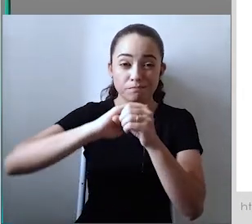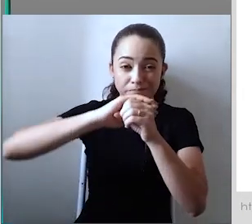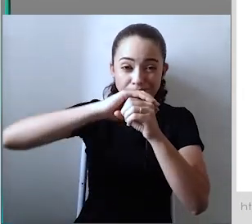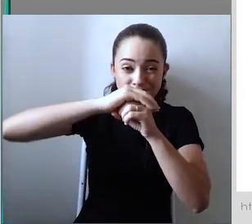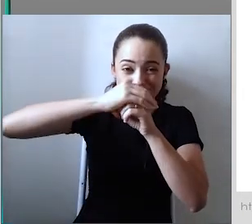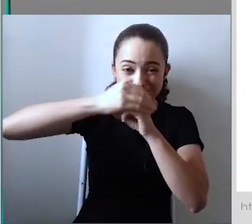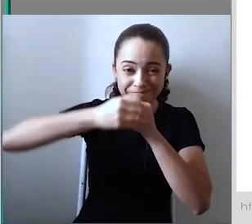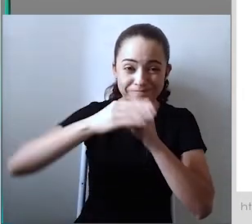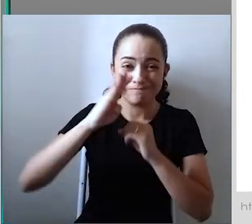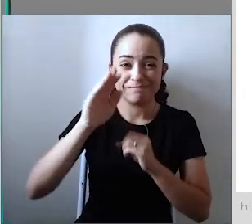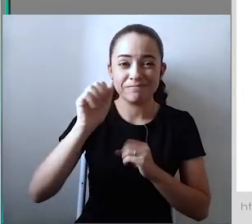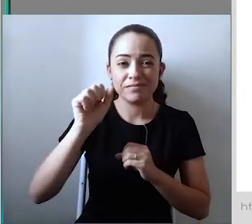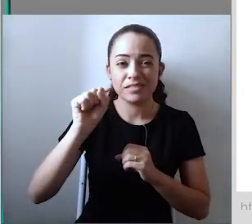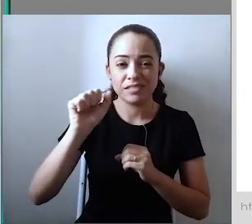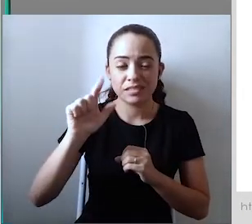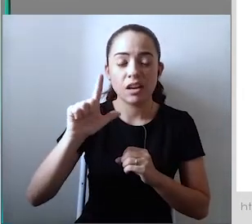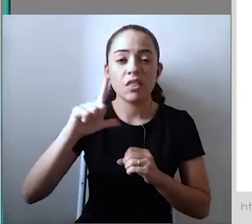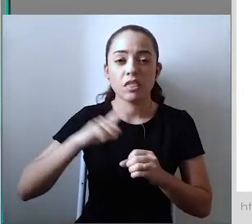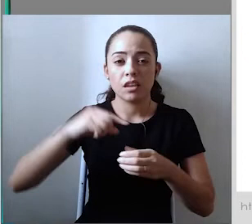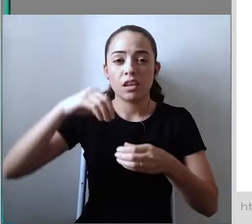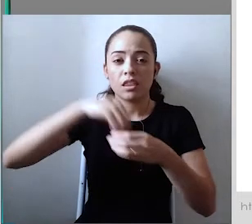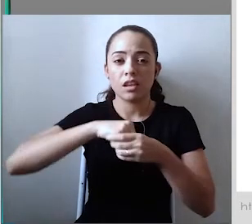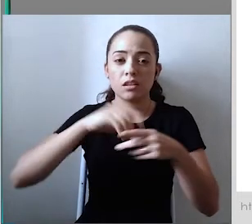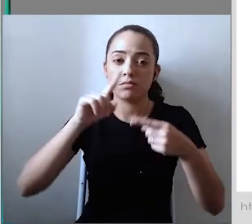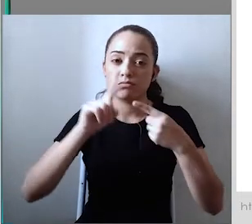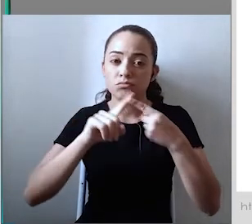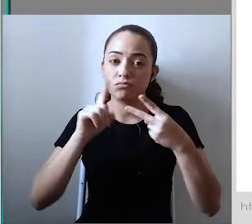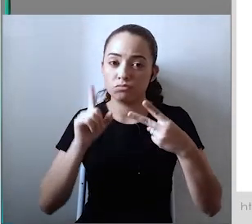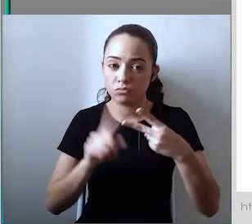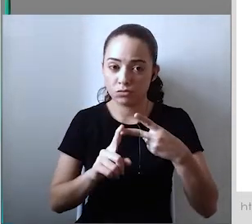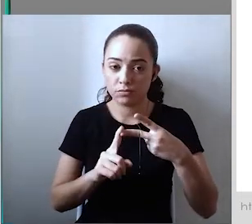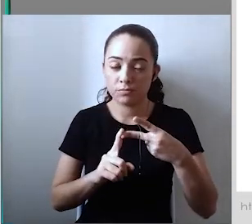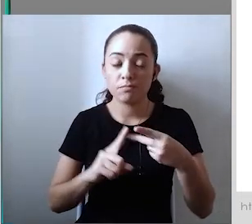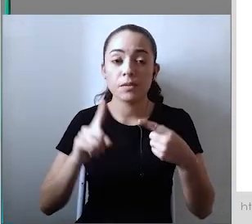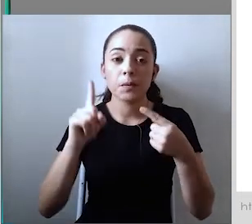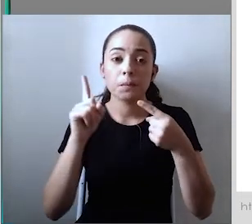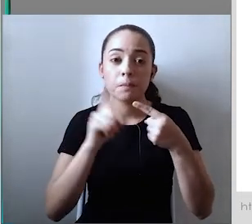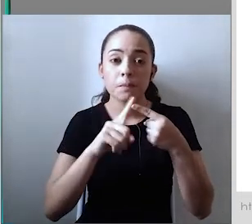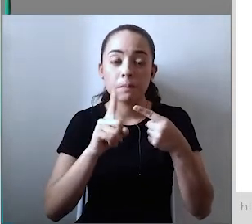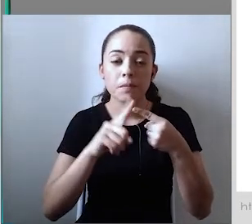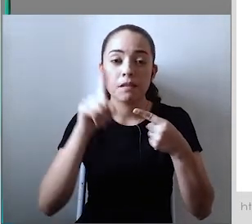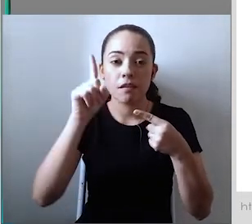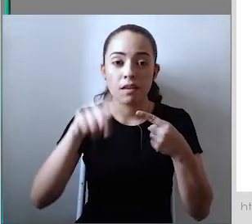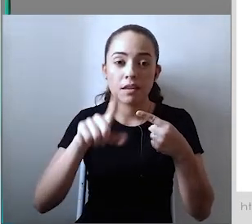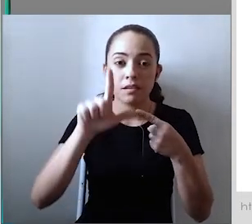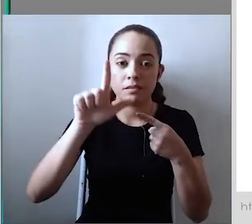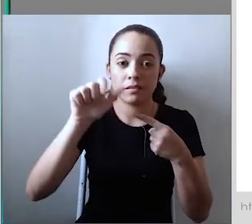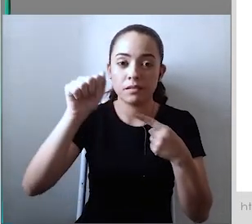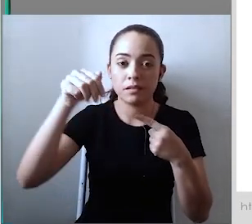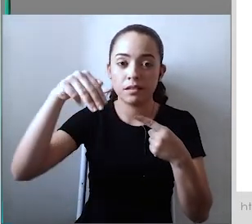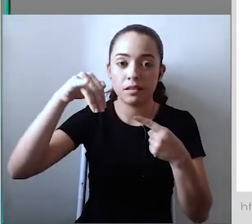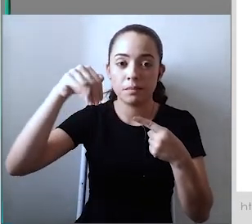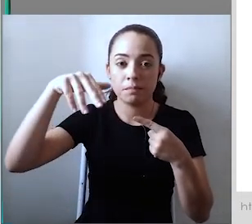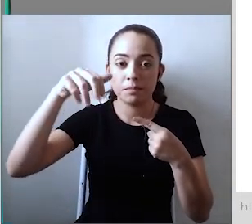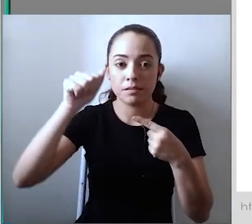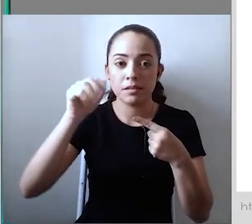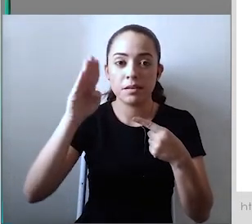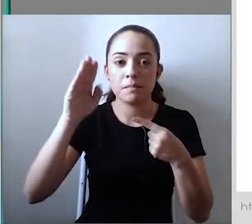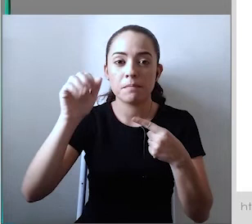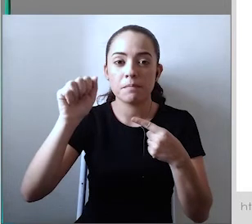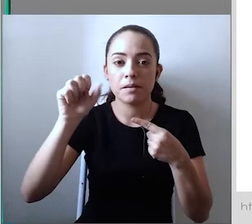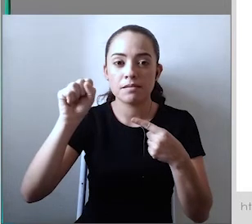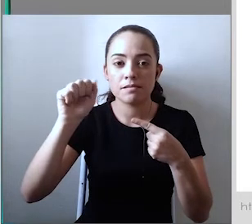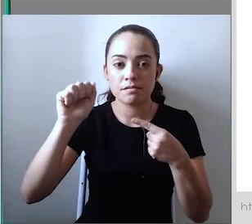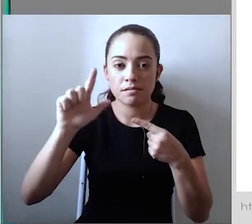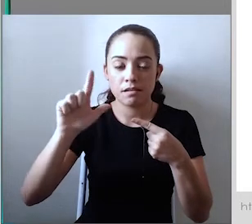a membrana basal poderá ser composta nestes componentes de duas maneiras, ou por lâmina basal